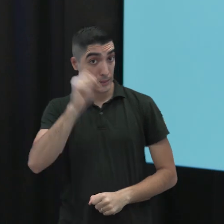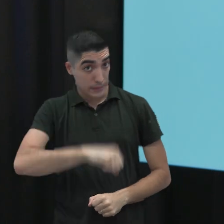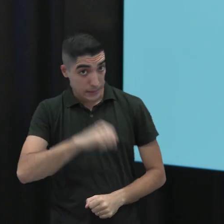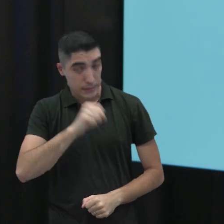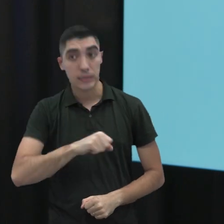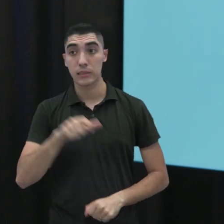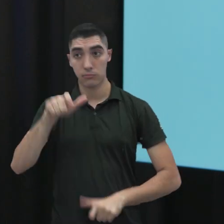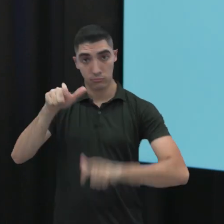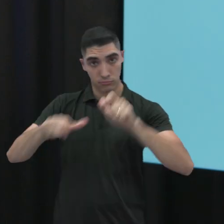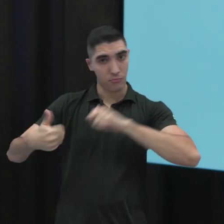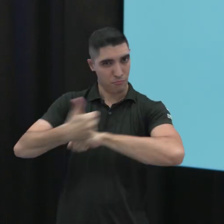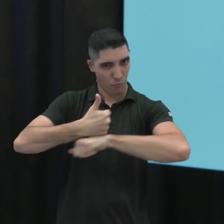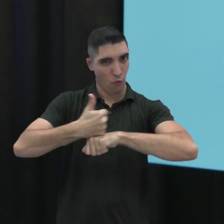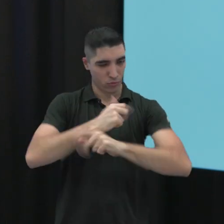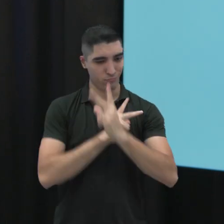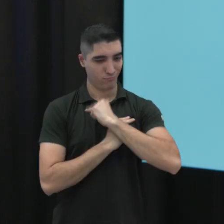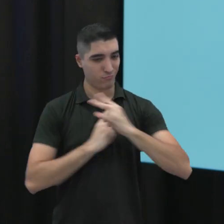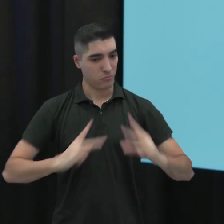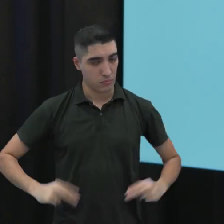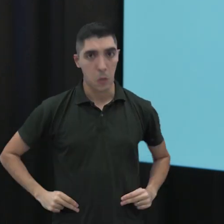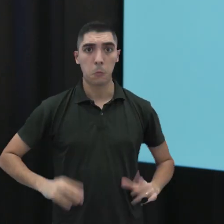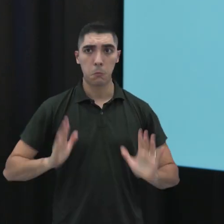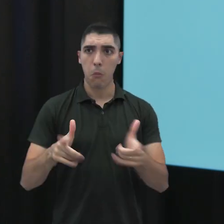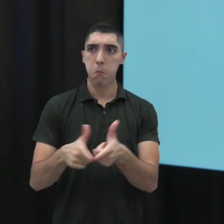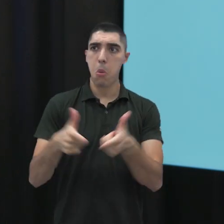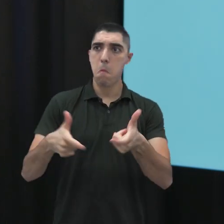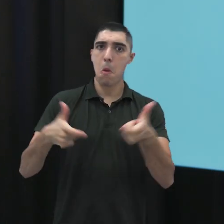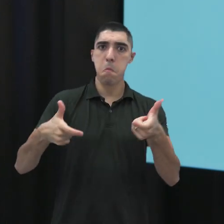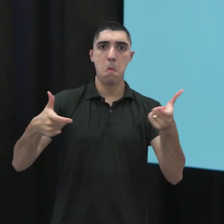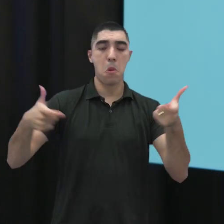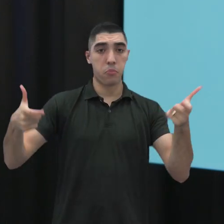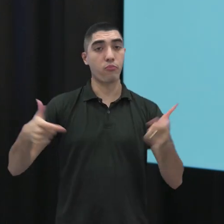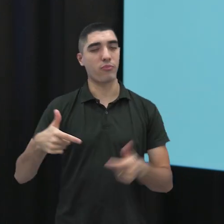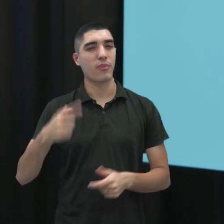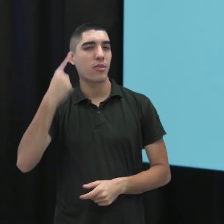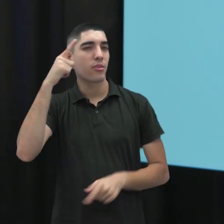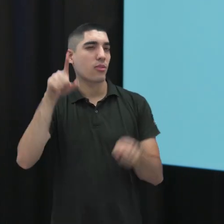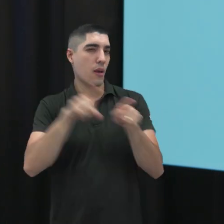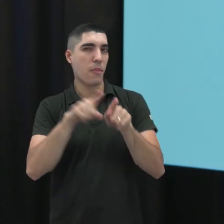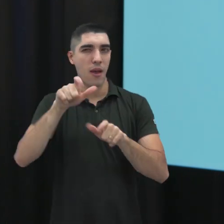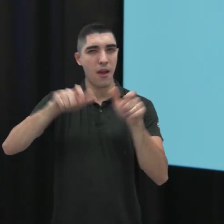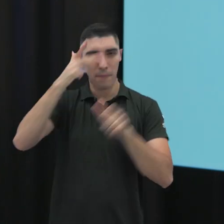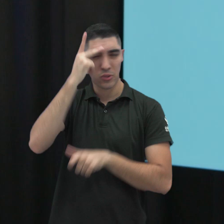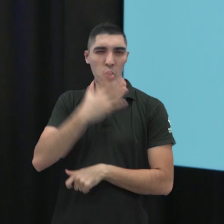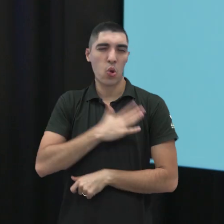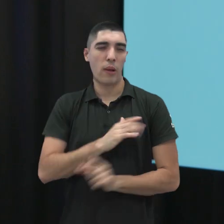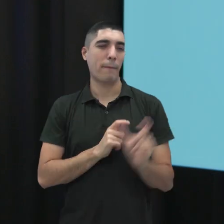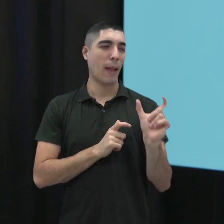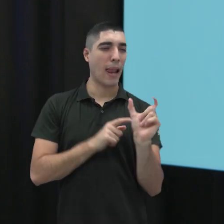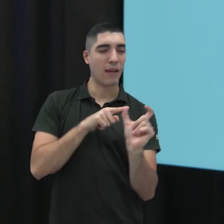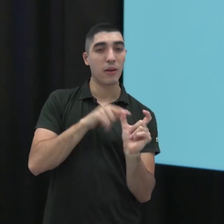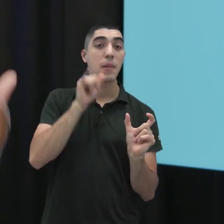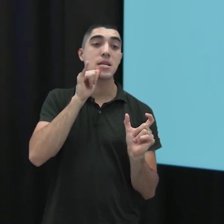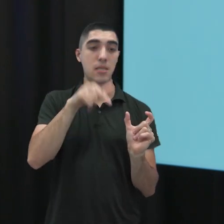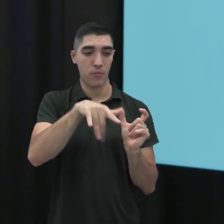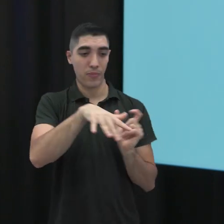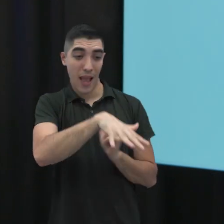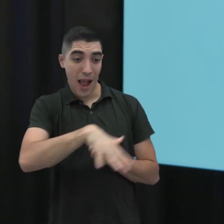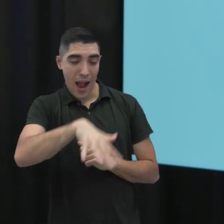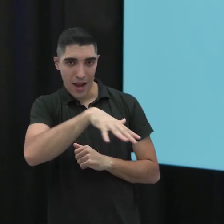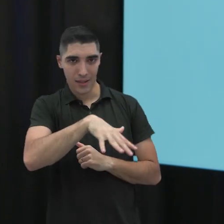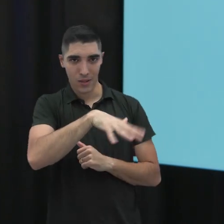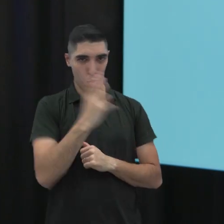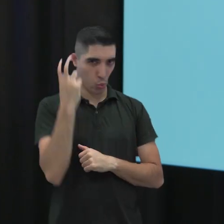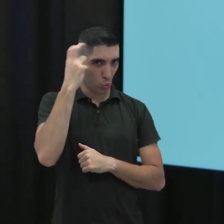esse espaço, né, dentro do... às vezes dentro da cultura as pessoas não gostam muito de utilizar essa palavra, mas dentro do mercado